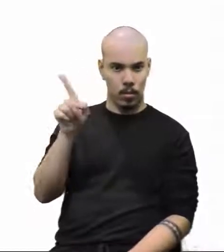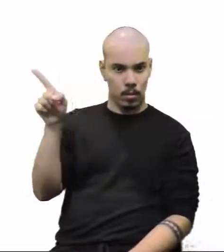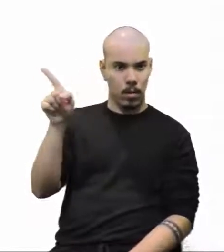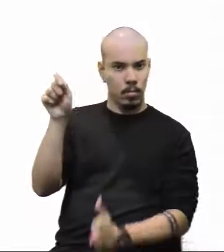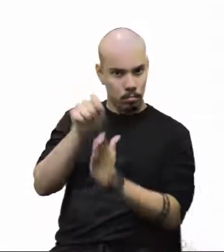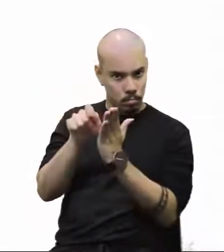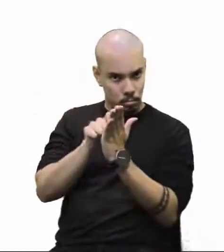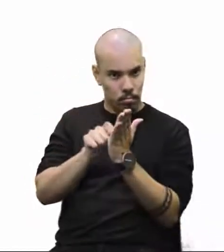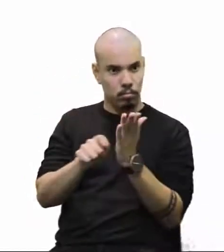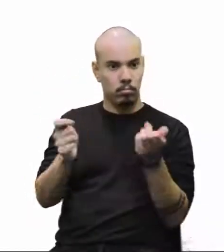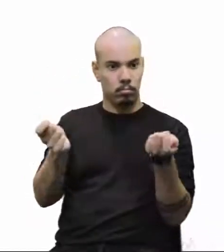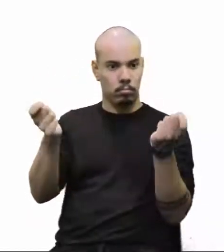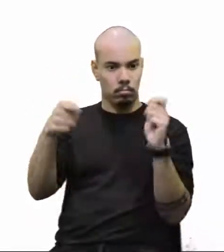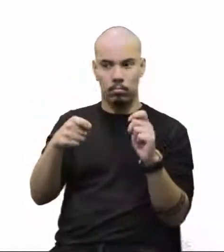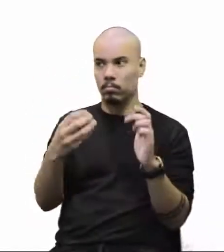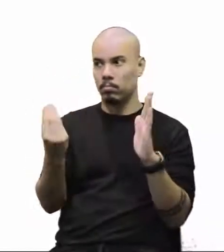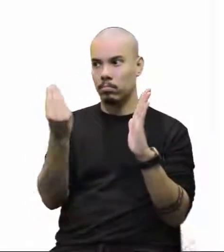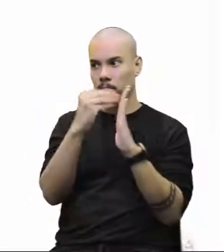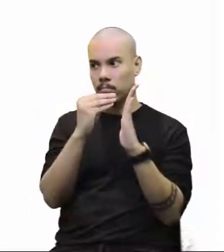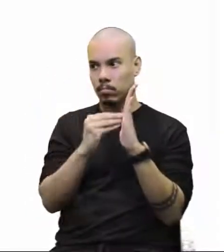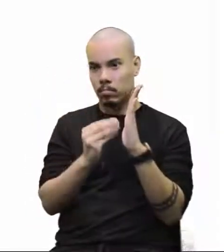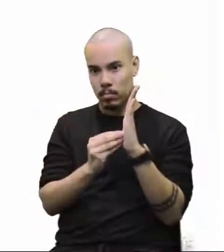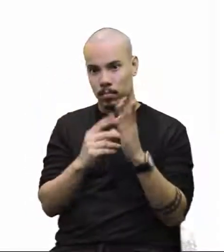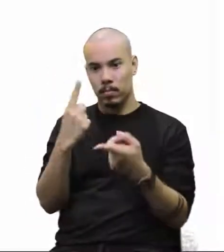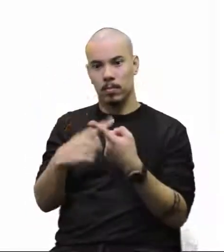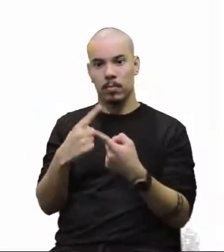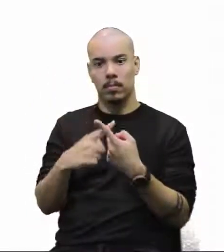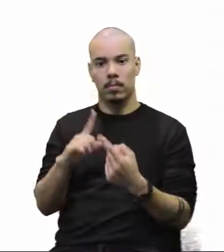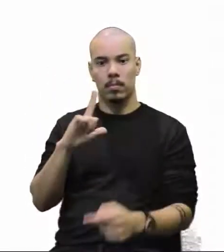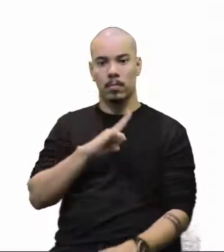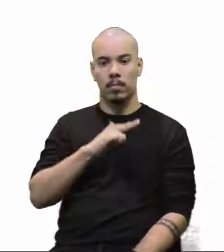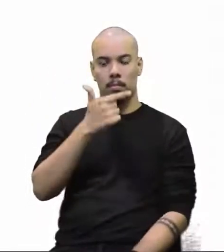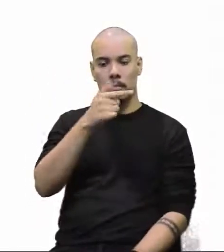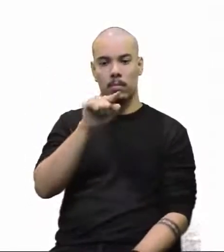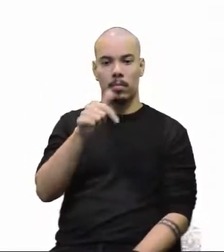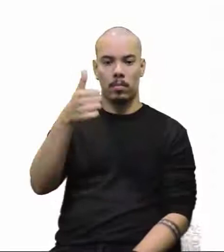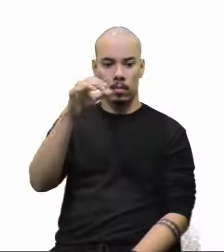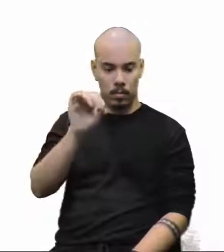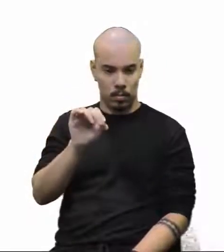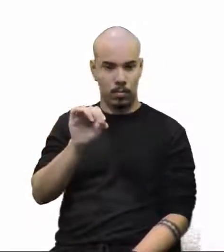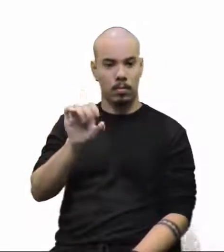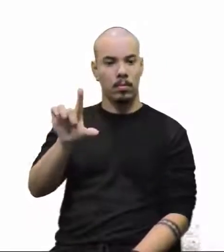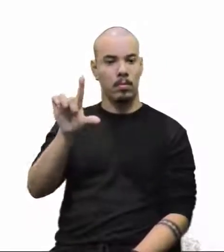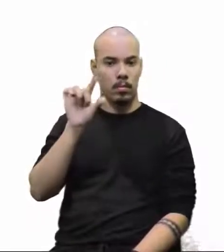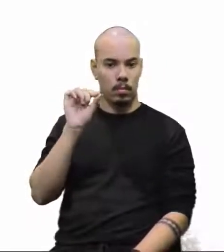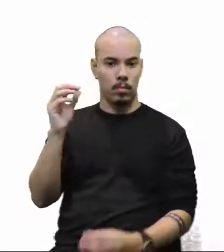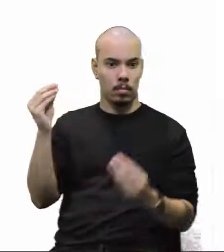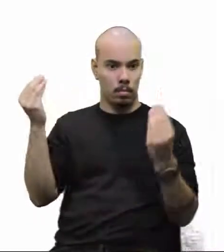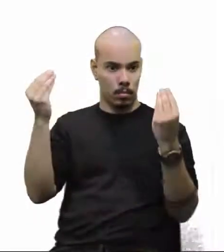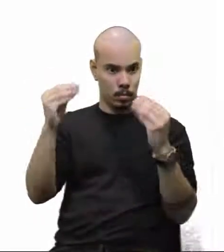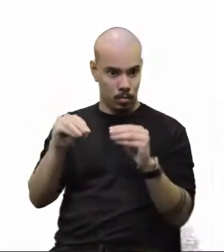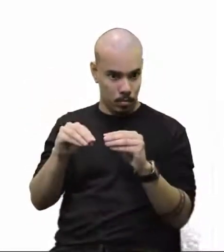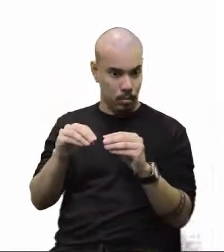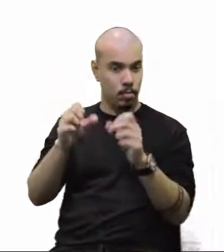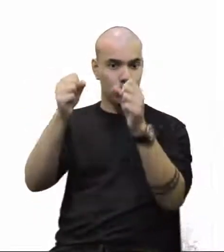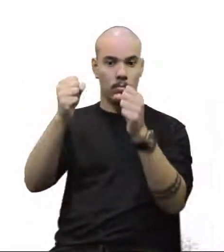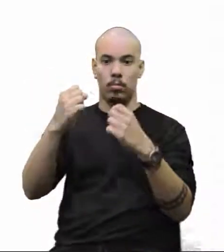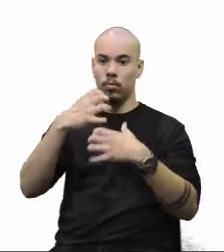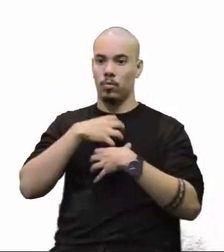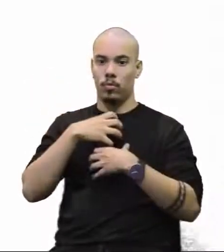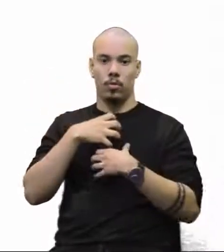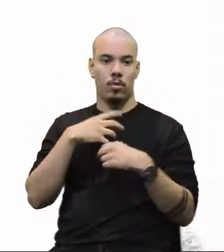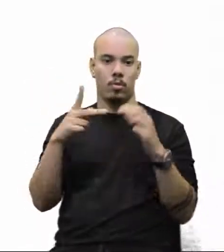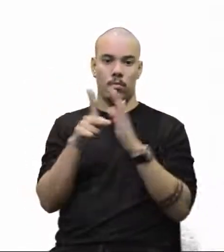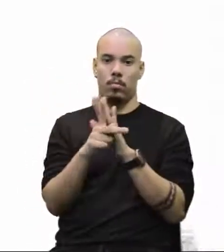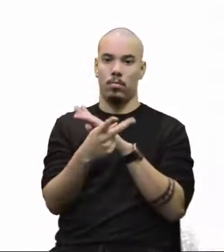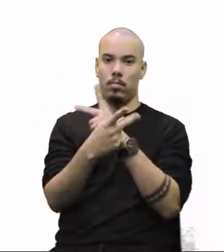né? Os O 100 é o 2 dividido por 0,02, foi uma opção aí. Pode fazer do jeito que achar mais fácil,